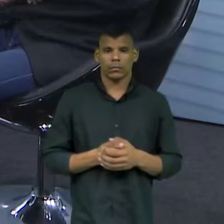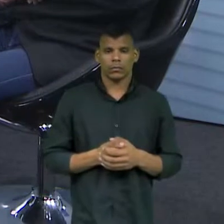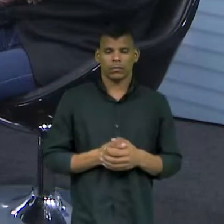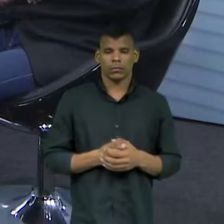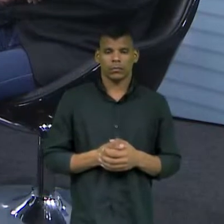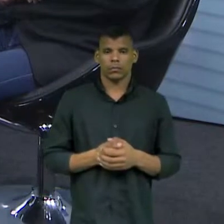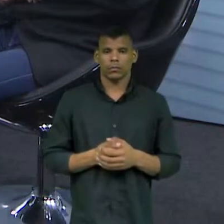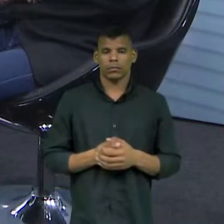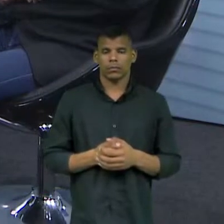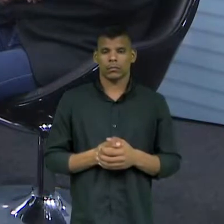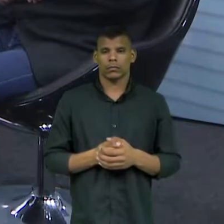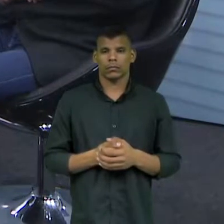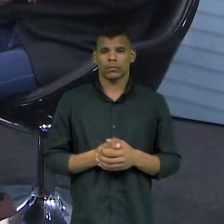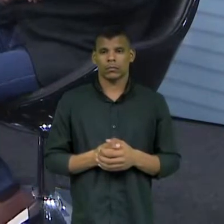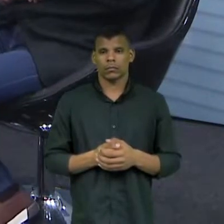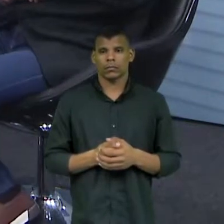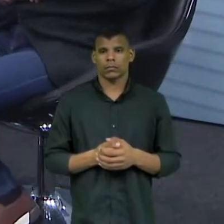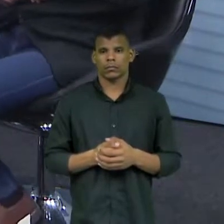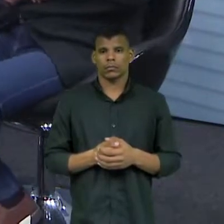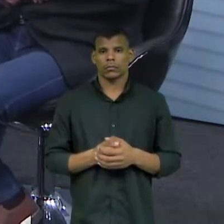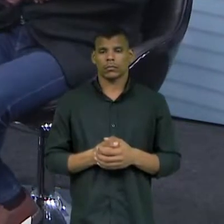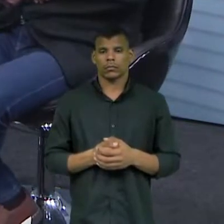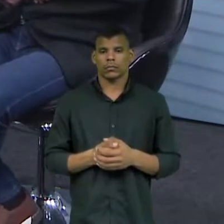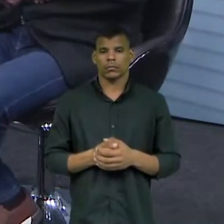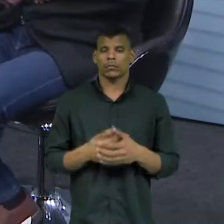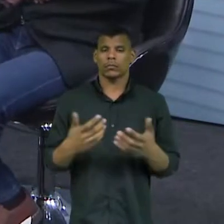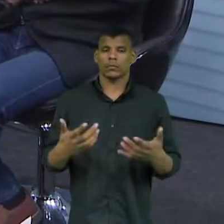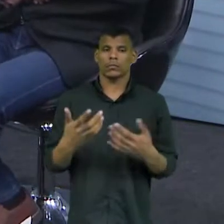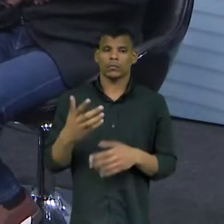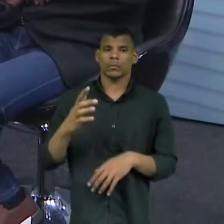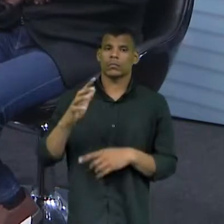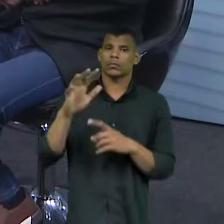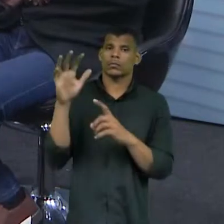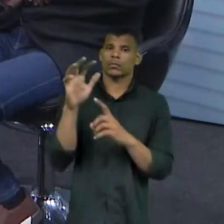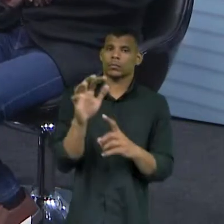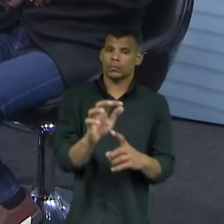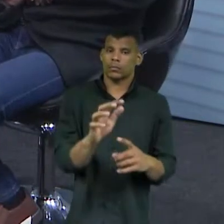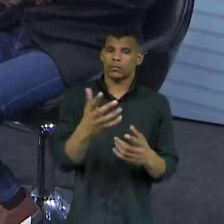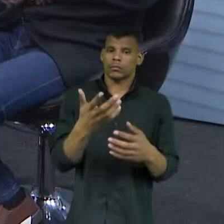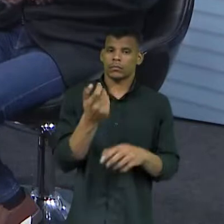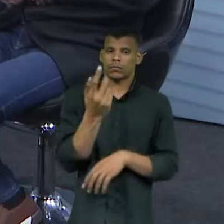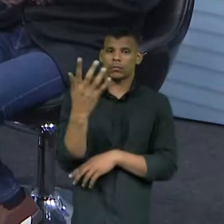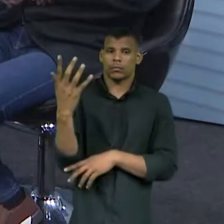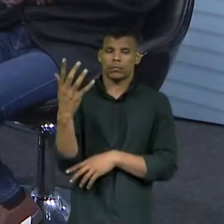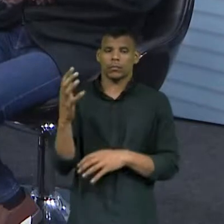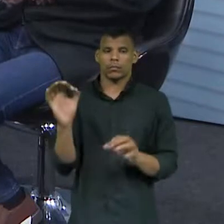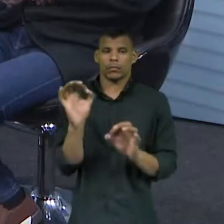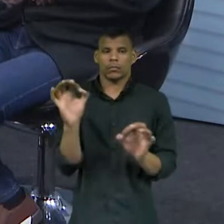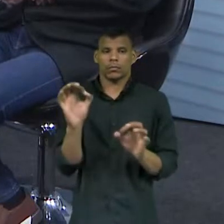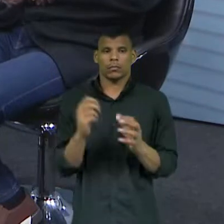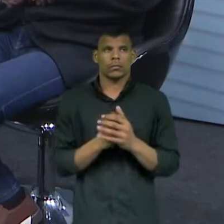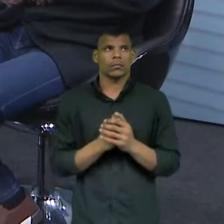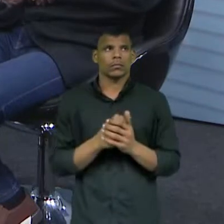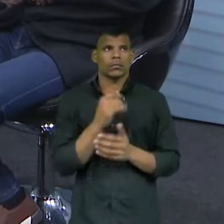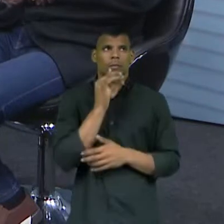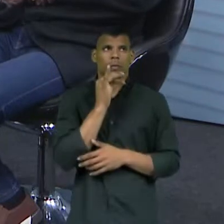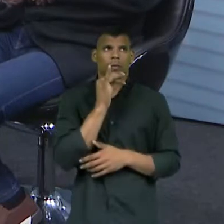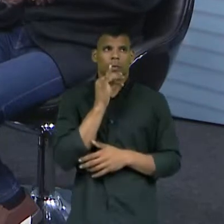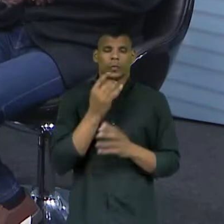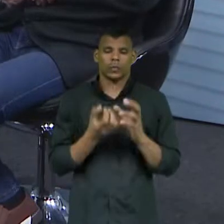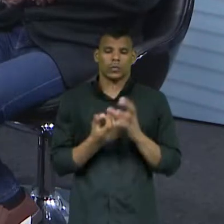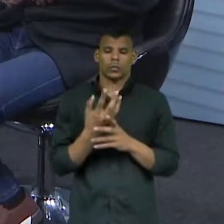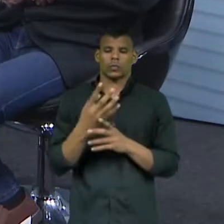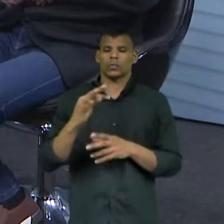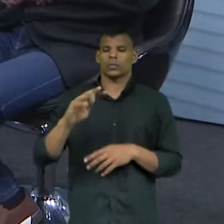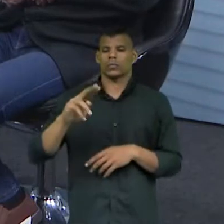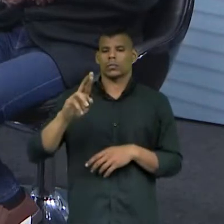quer dizer... Não impacta no meio ambiente. É um dos benefícios que você tem quando você implanta essas turbinas no mar. Por